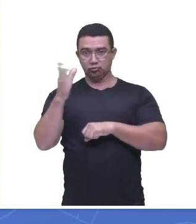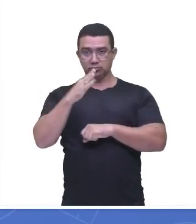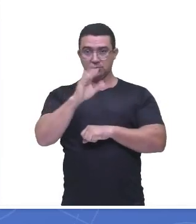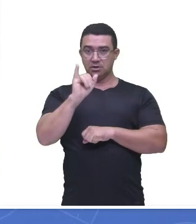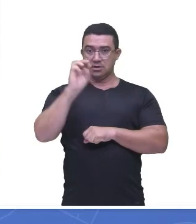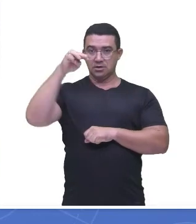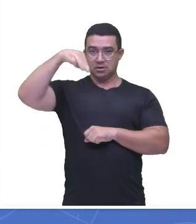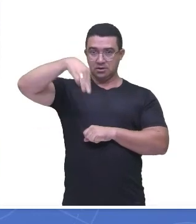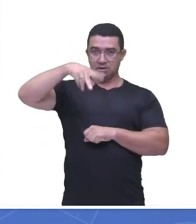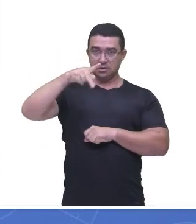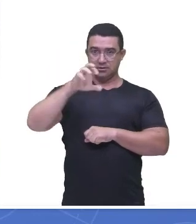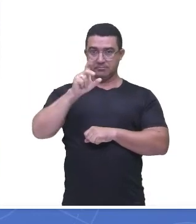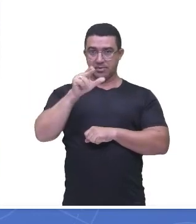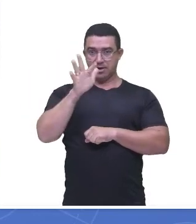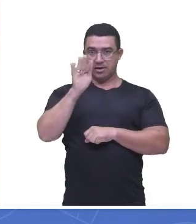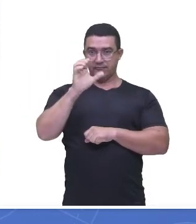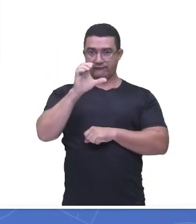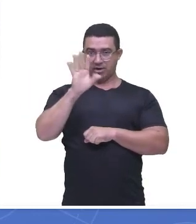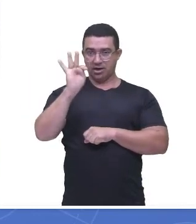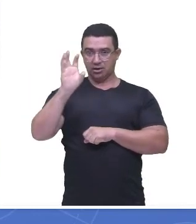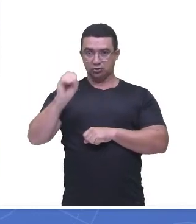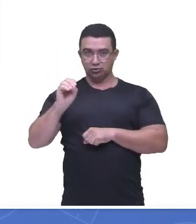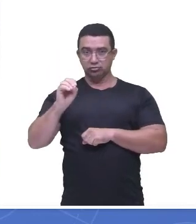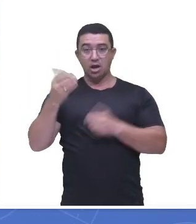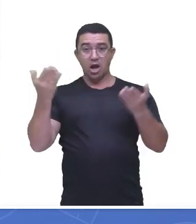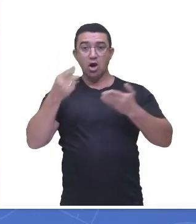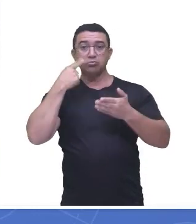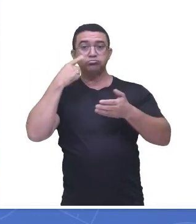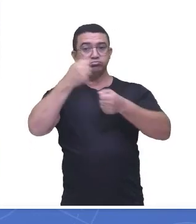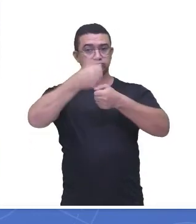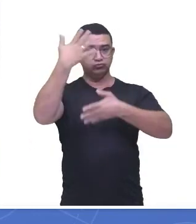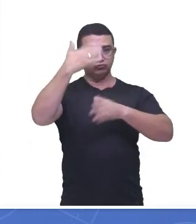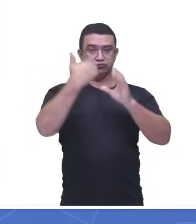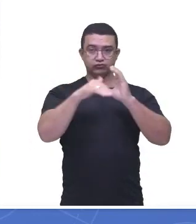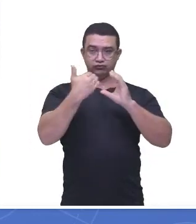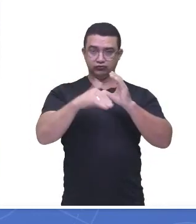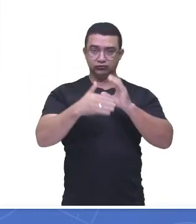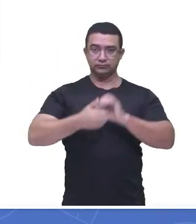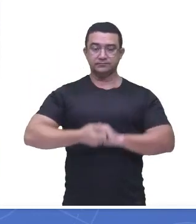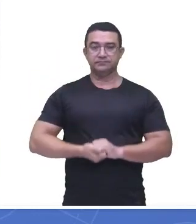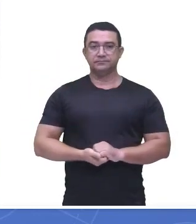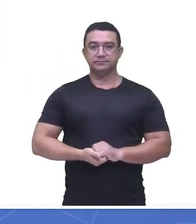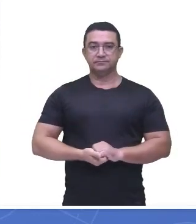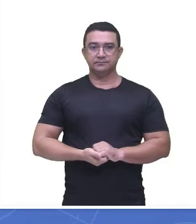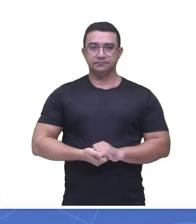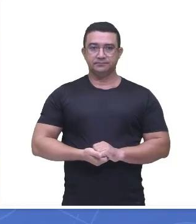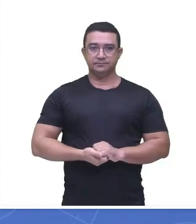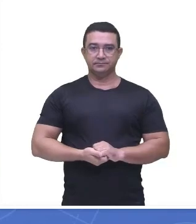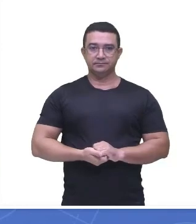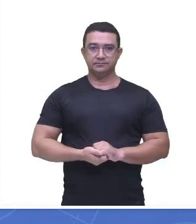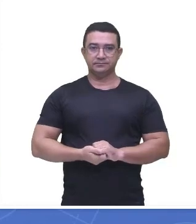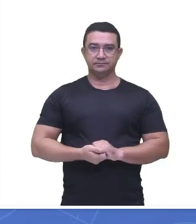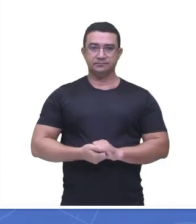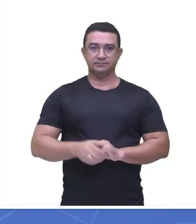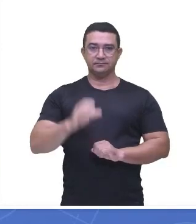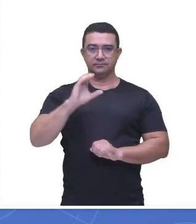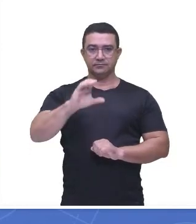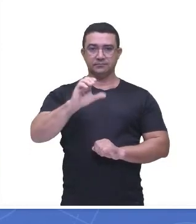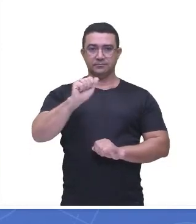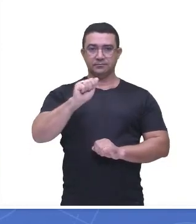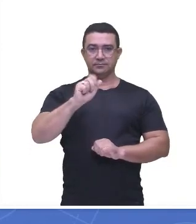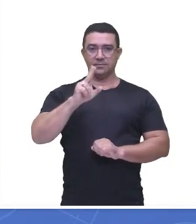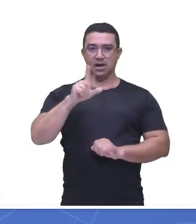para vocês? Muito bem, agora eu gostaria de visitar o chat e saber aqui as respostas de vocês. A primeira resposta está com o